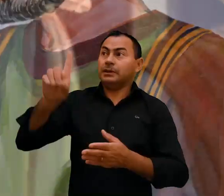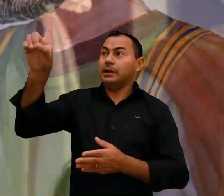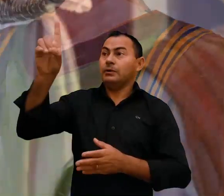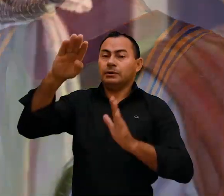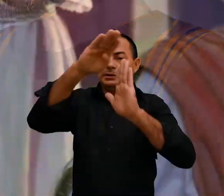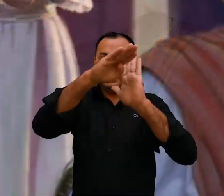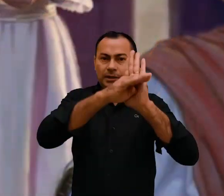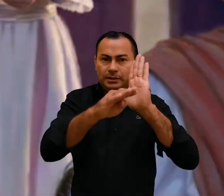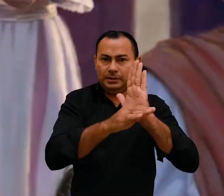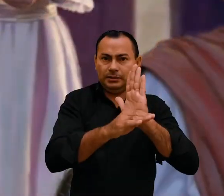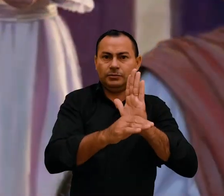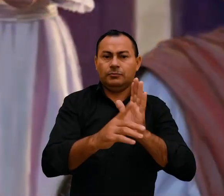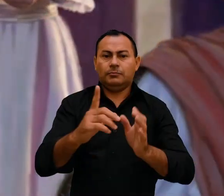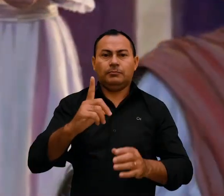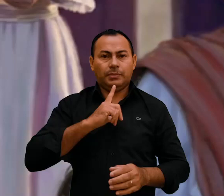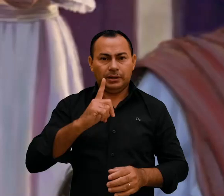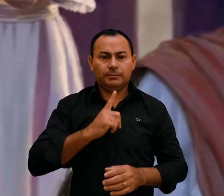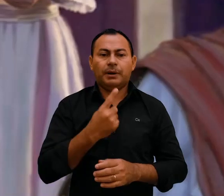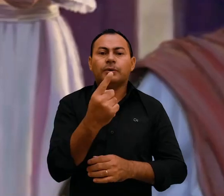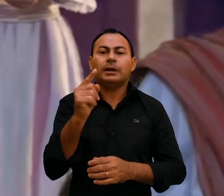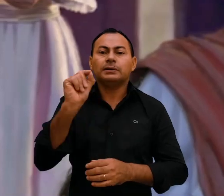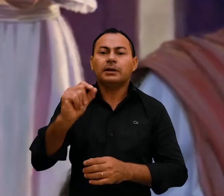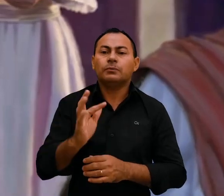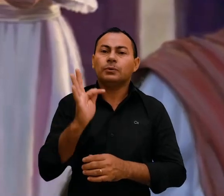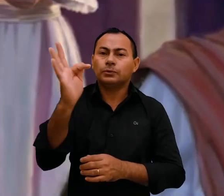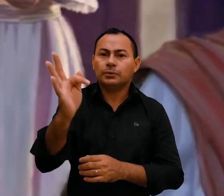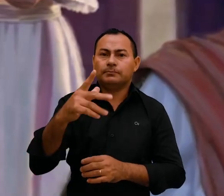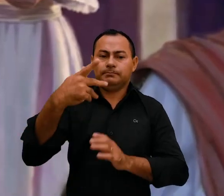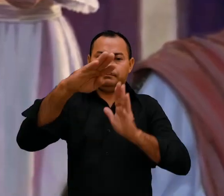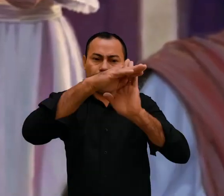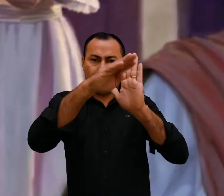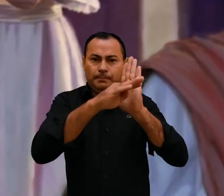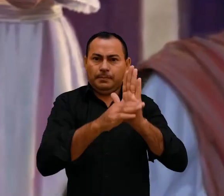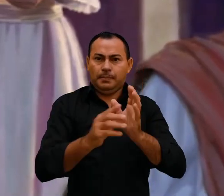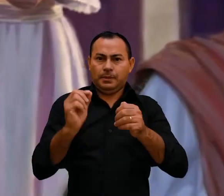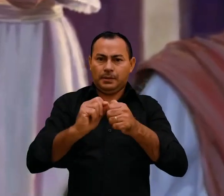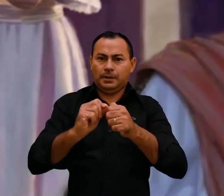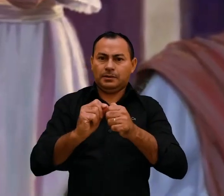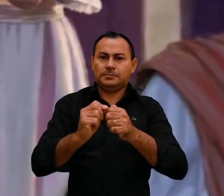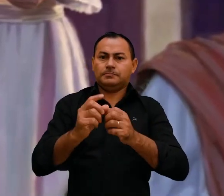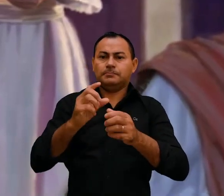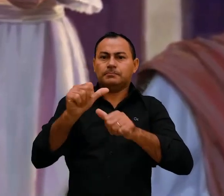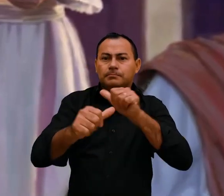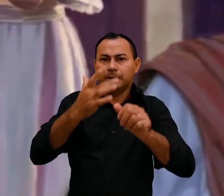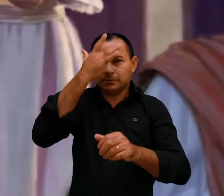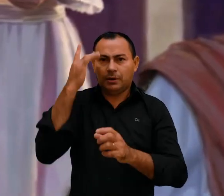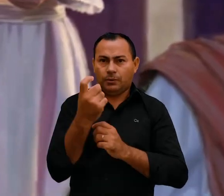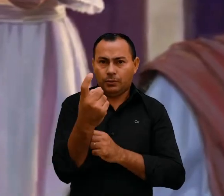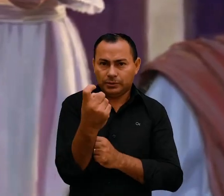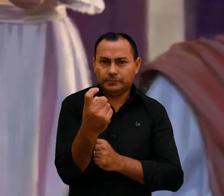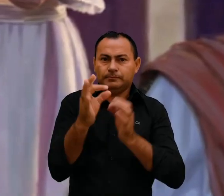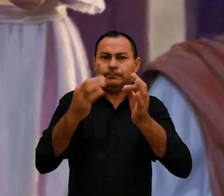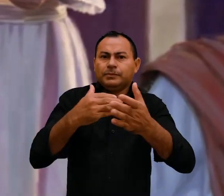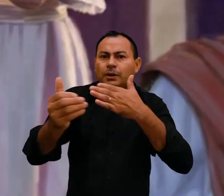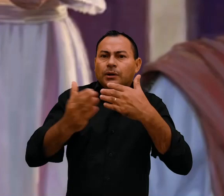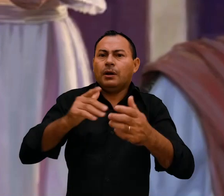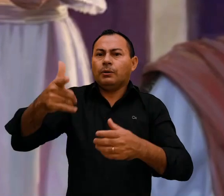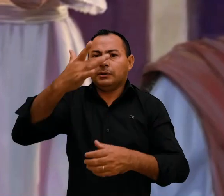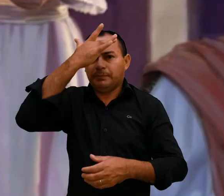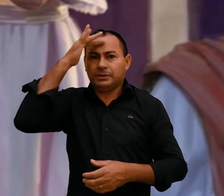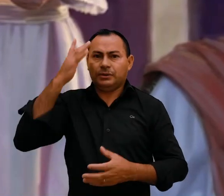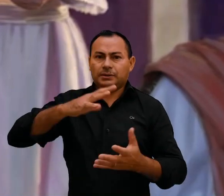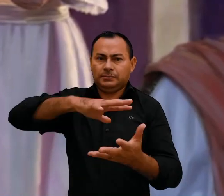mesmos Deus tem um plano para quem e o que eles serão um plano para suas vidas que os fará indivíduos únicos e distintos